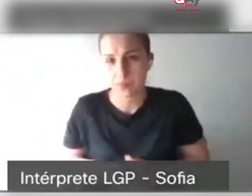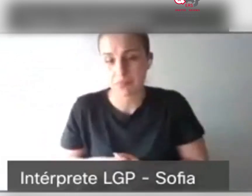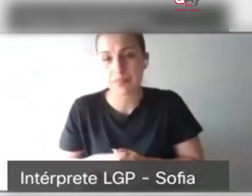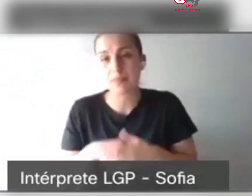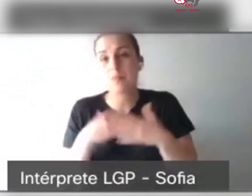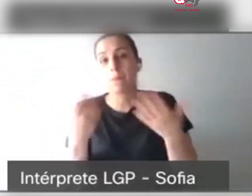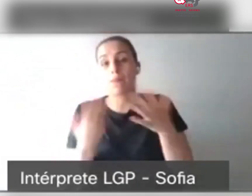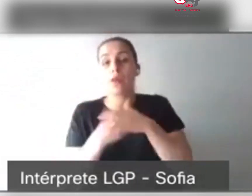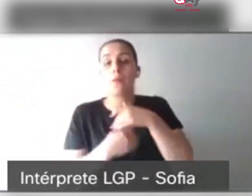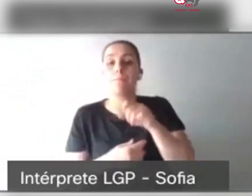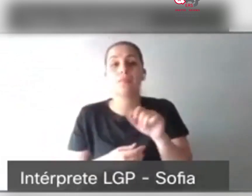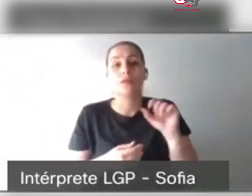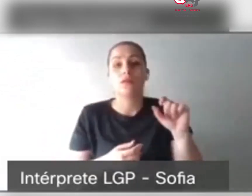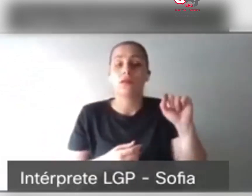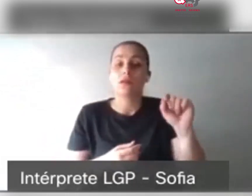fase,